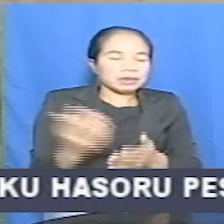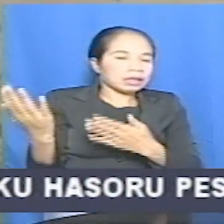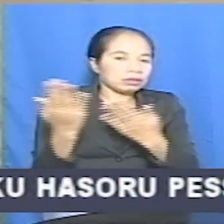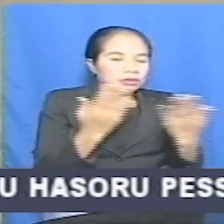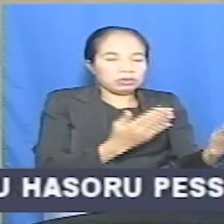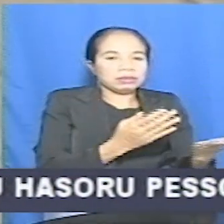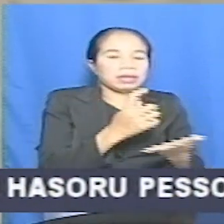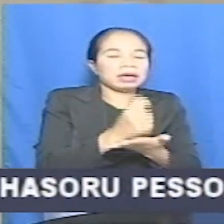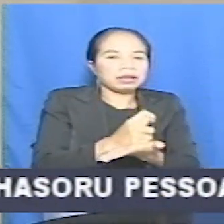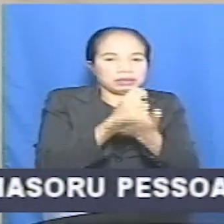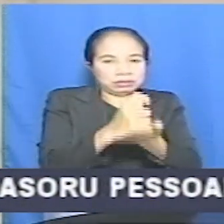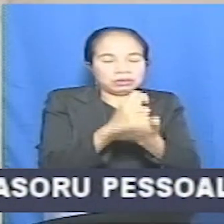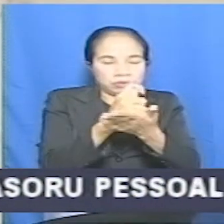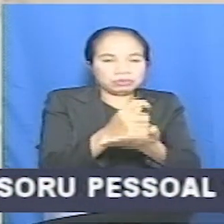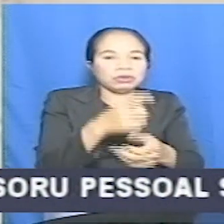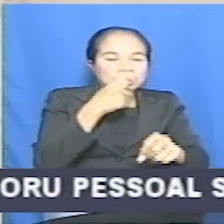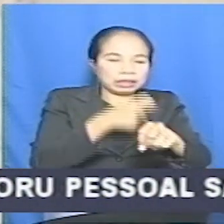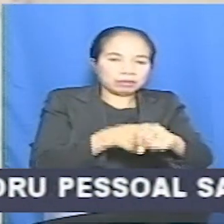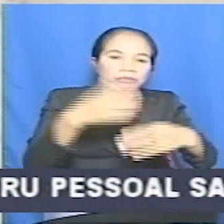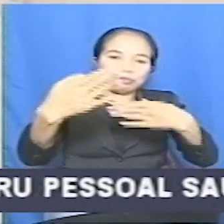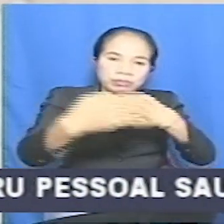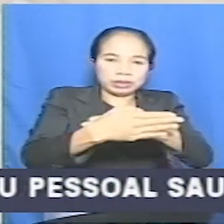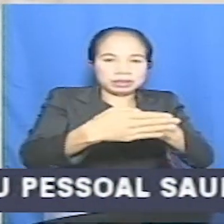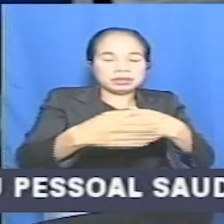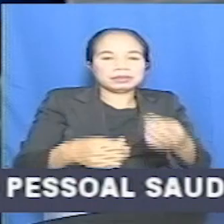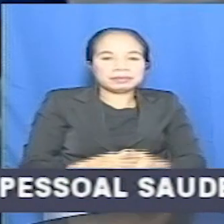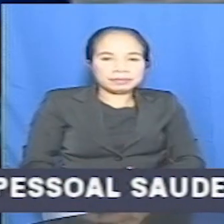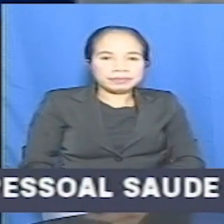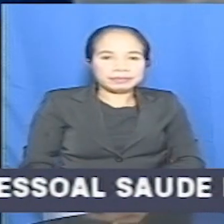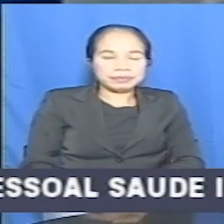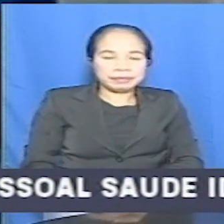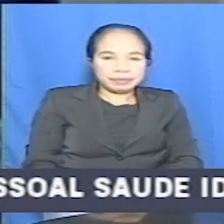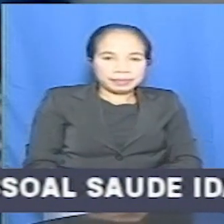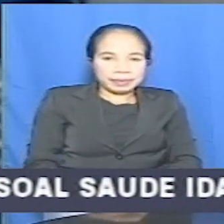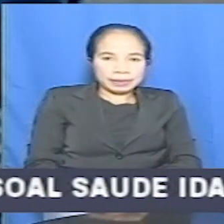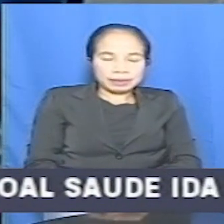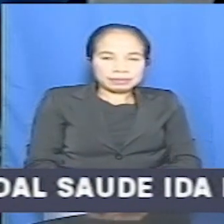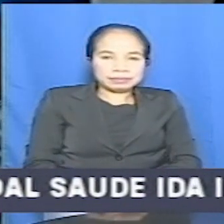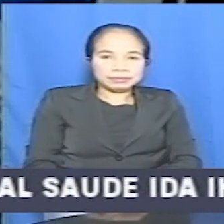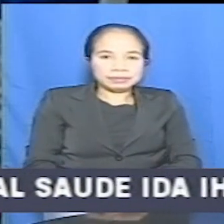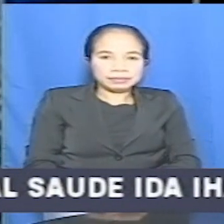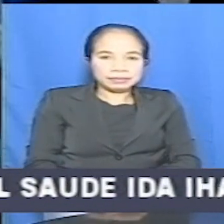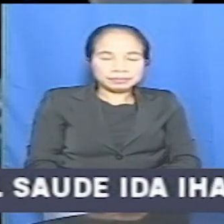transporta ma ilha a Tauru e a tempo badak. Husi a Tauru, Miguel Jesus, ba RTTL.